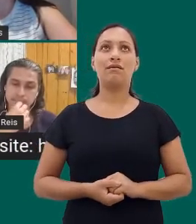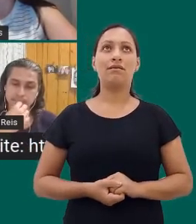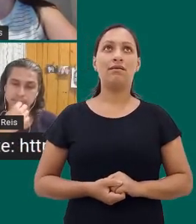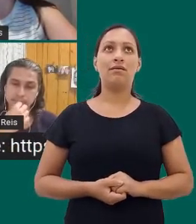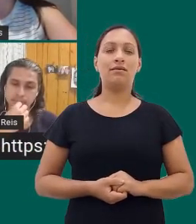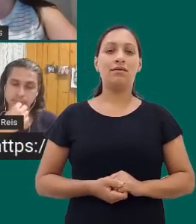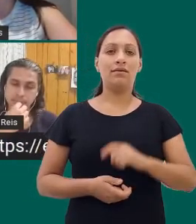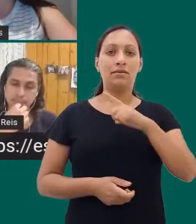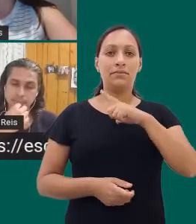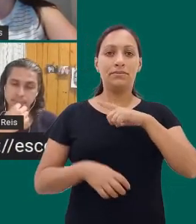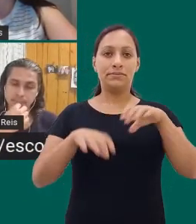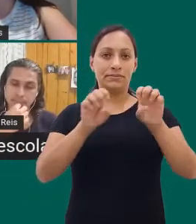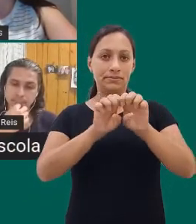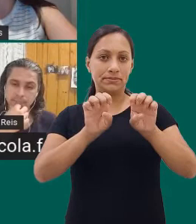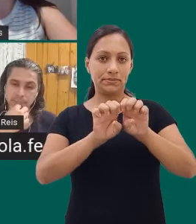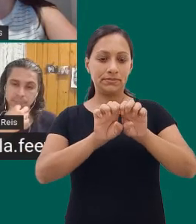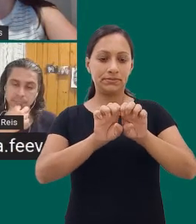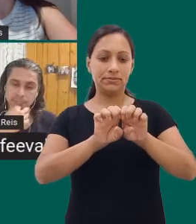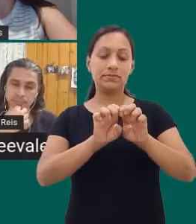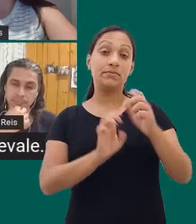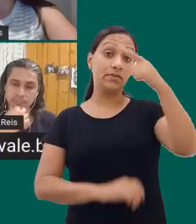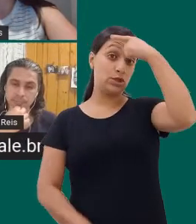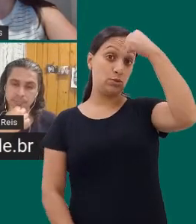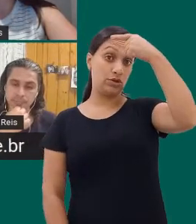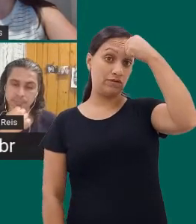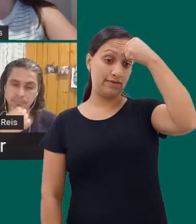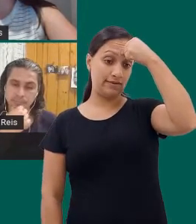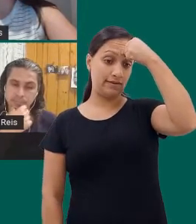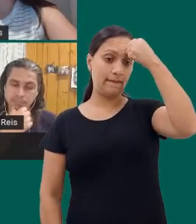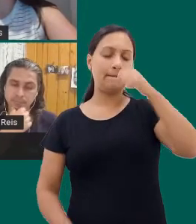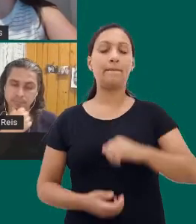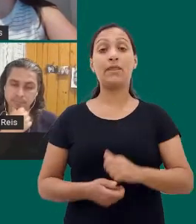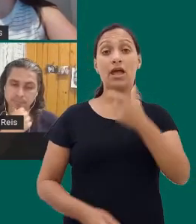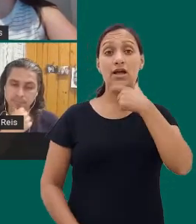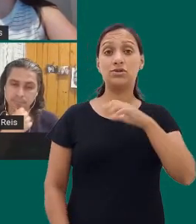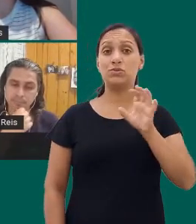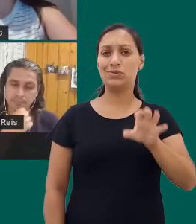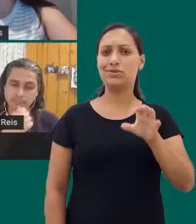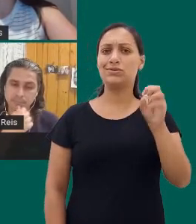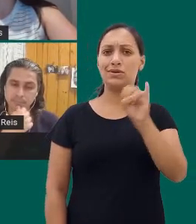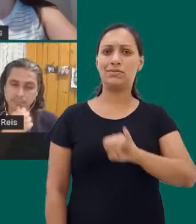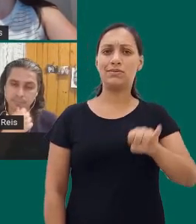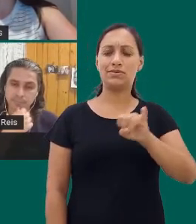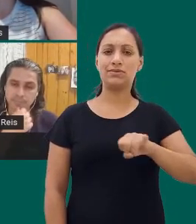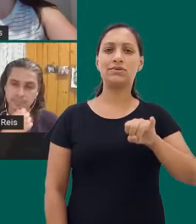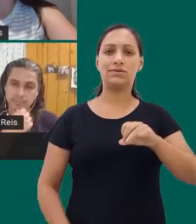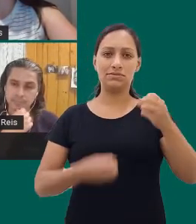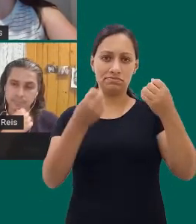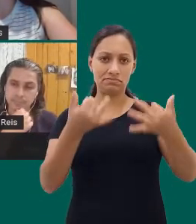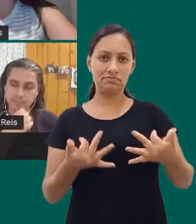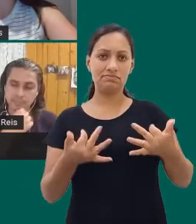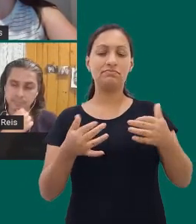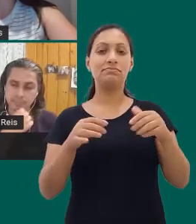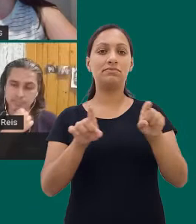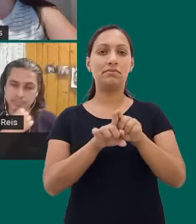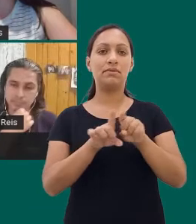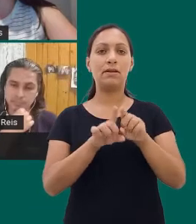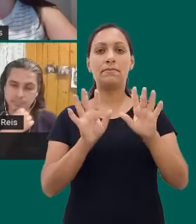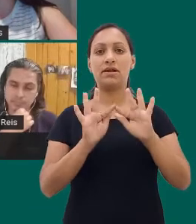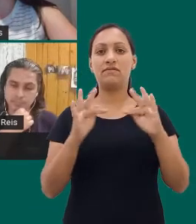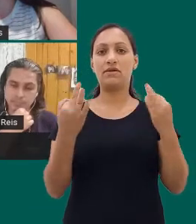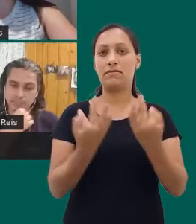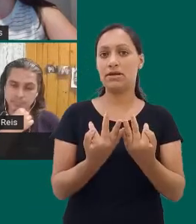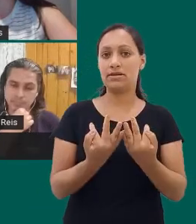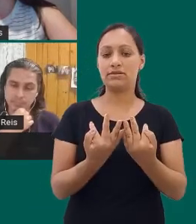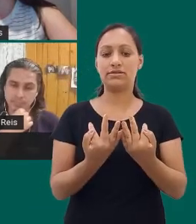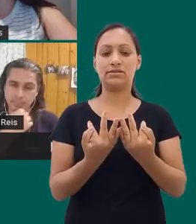e ter estrutura, na verdade, de uma universidade, né? Eu acho que isso é importante, sim, ressaltar, né, para as famílias, talvez, né,